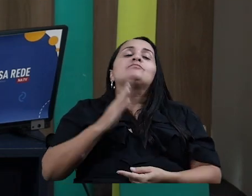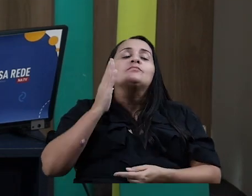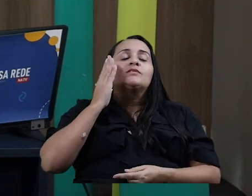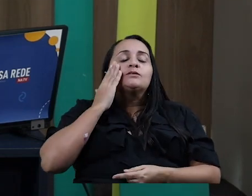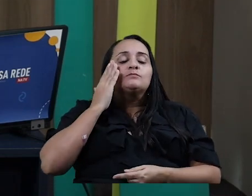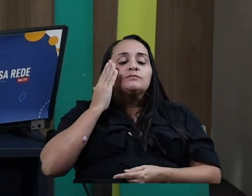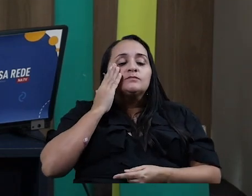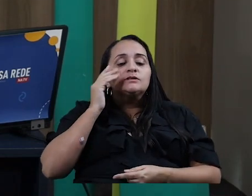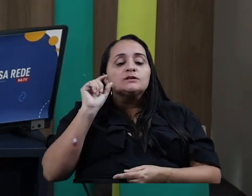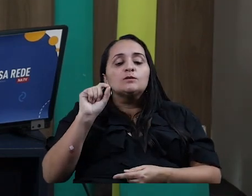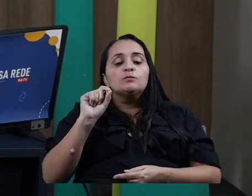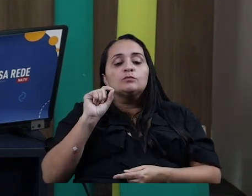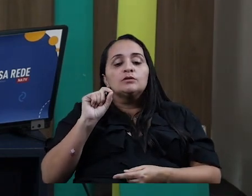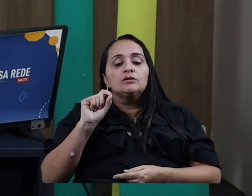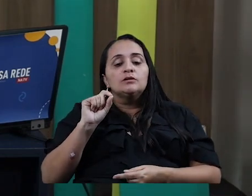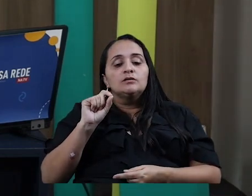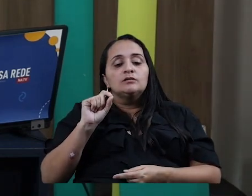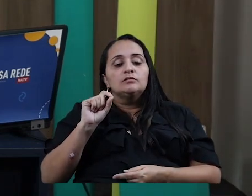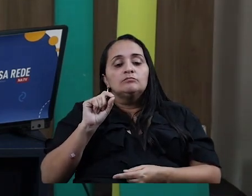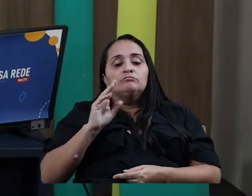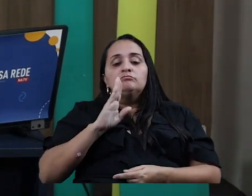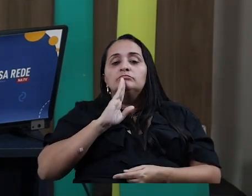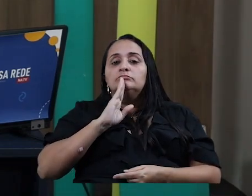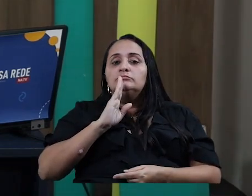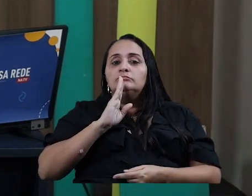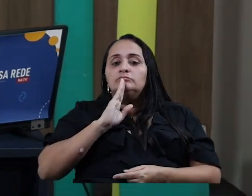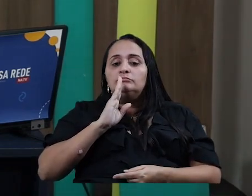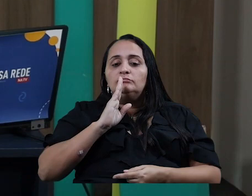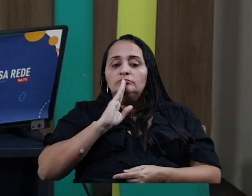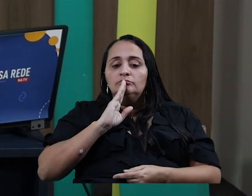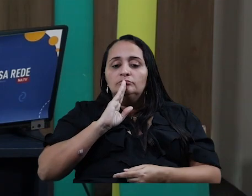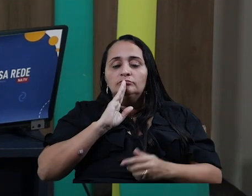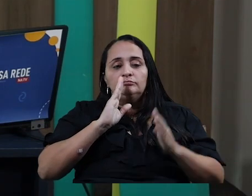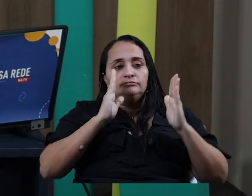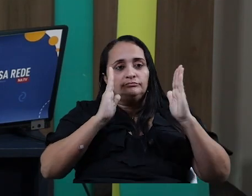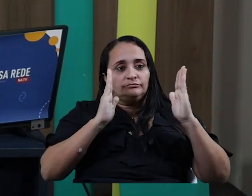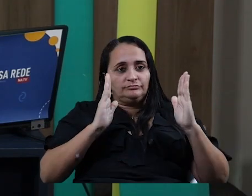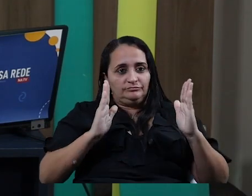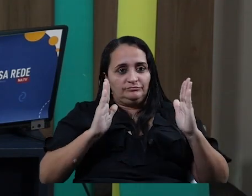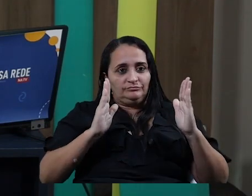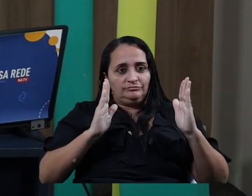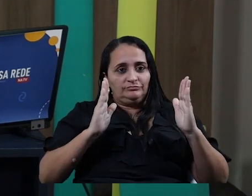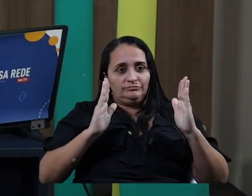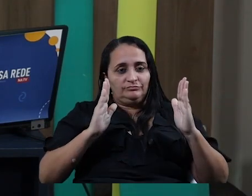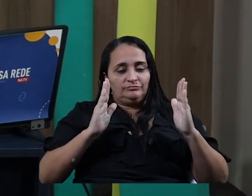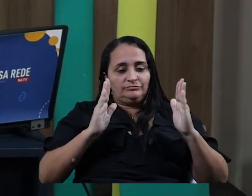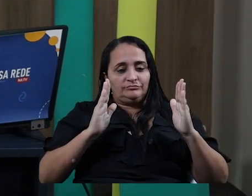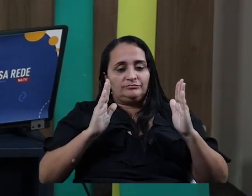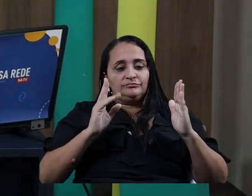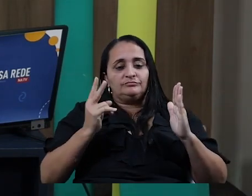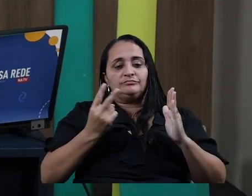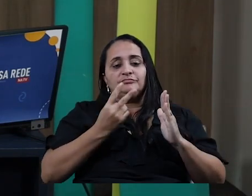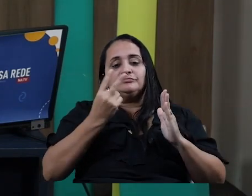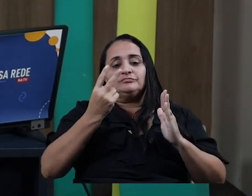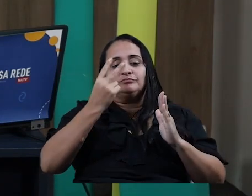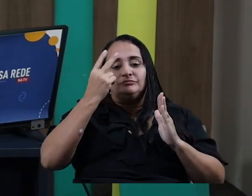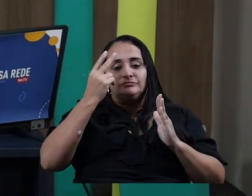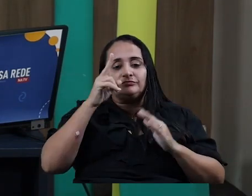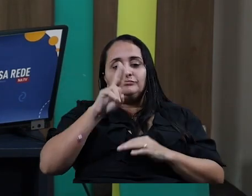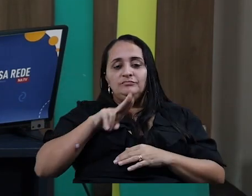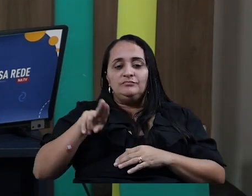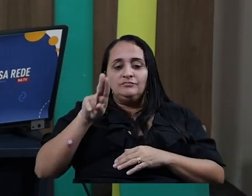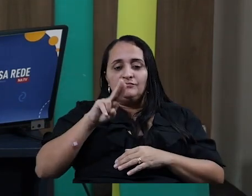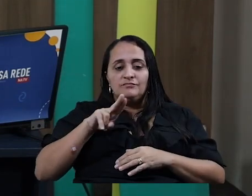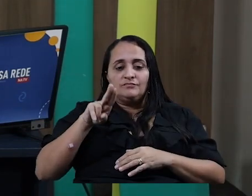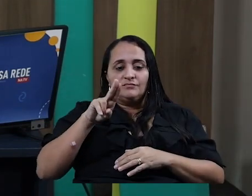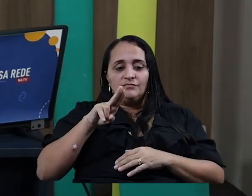consertar o erro dele, você precisa conhecer o quadro, né, de valor e lugar.